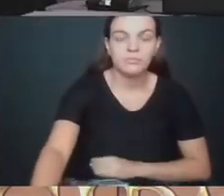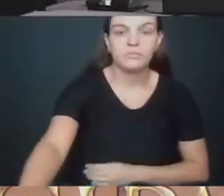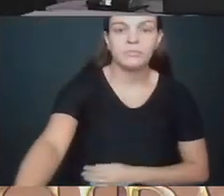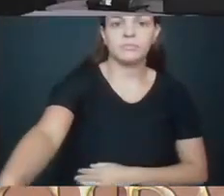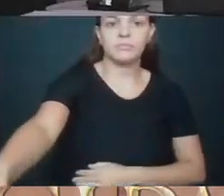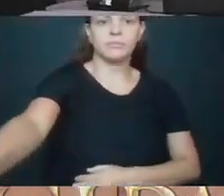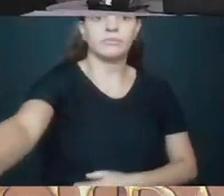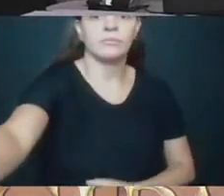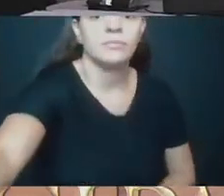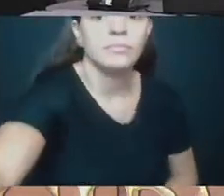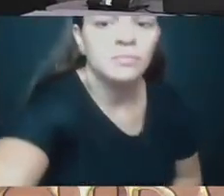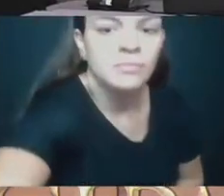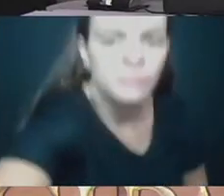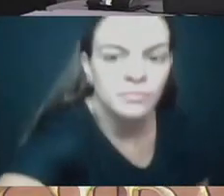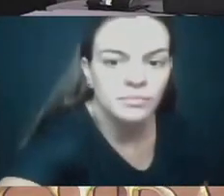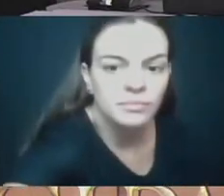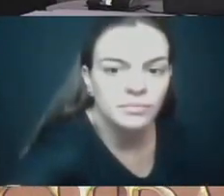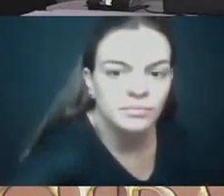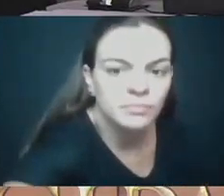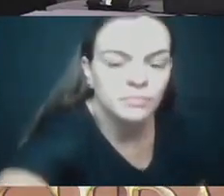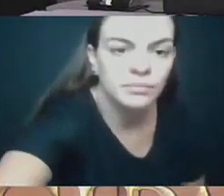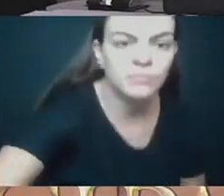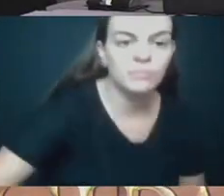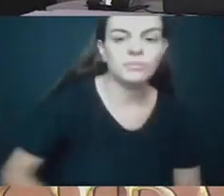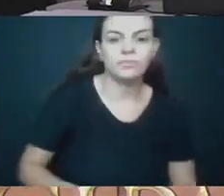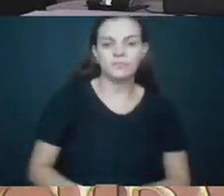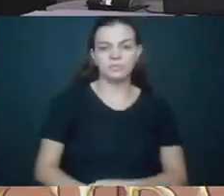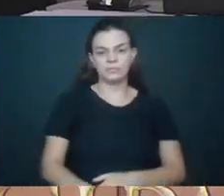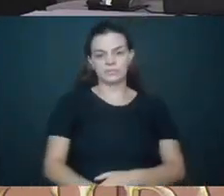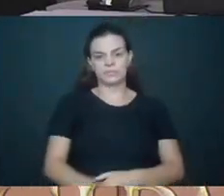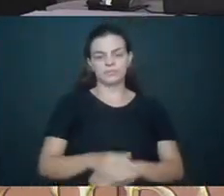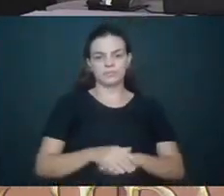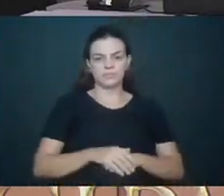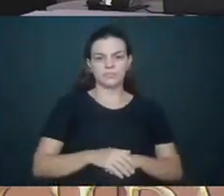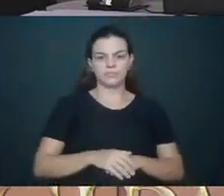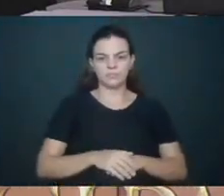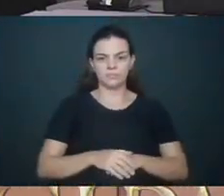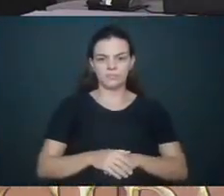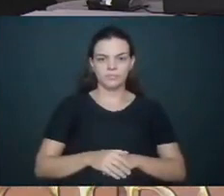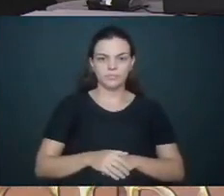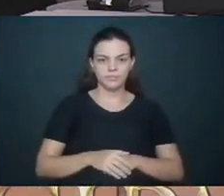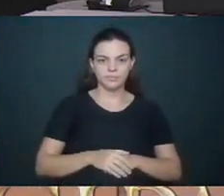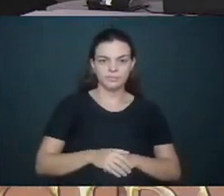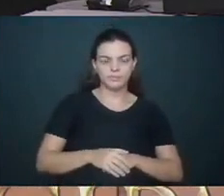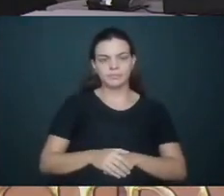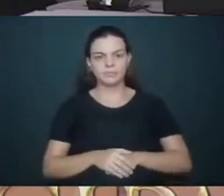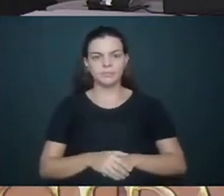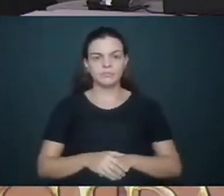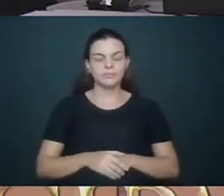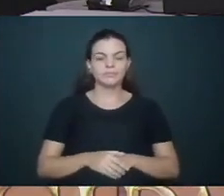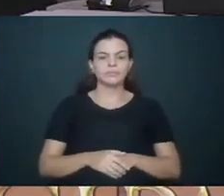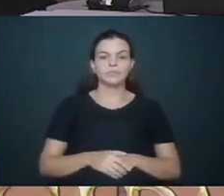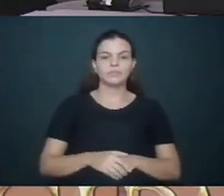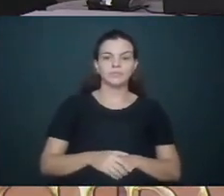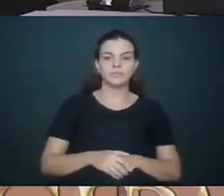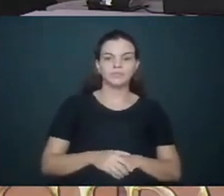por uma pessoa. Imagine se eu fosse o que decidisse, não corta mais nada, não mexe mais nada. É como aquele